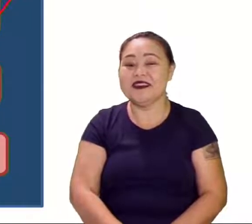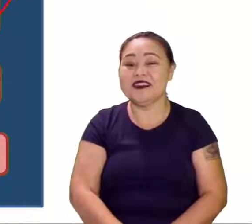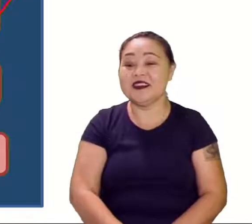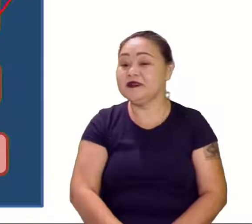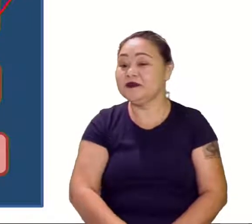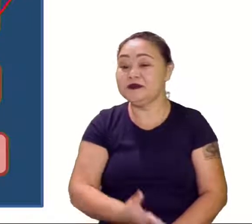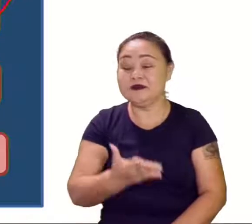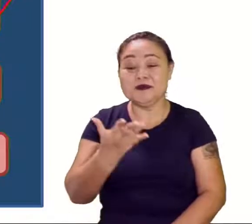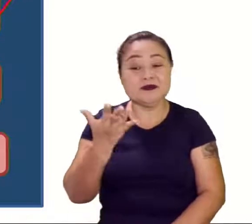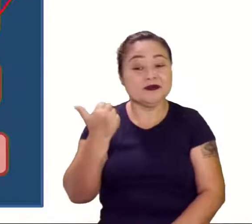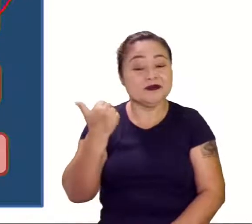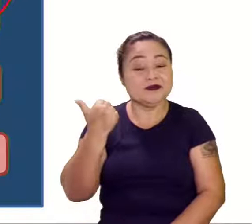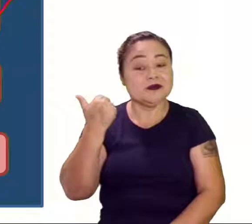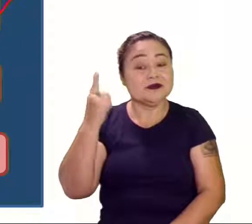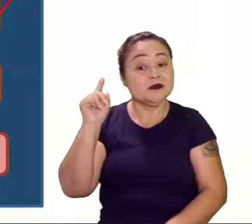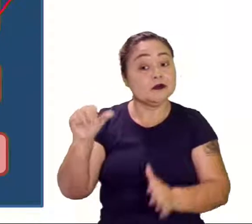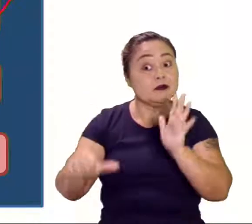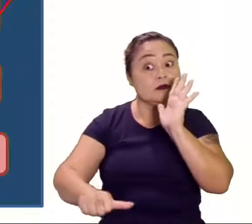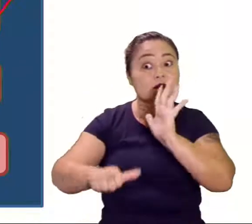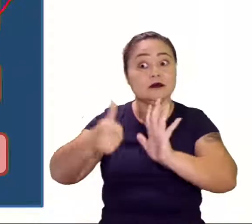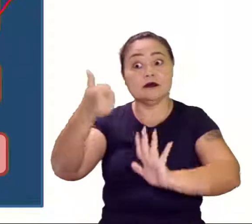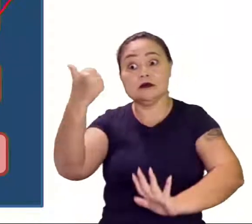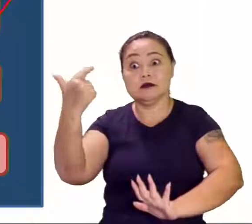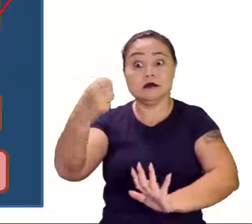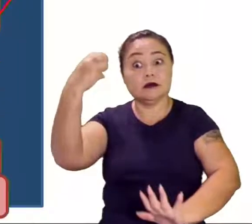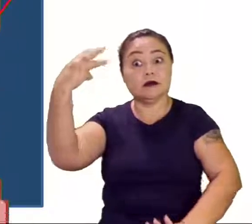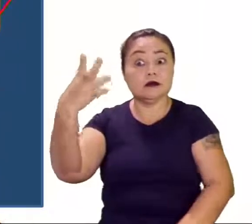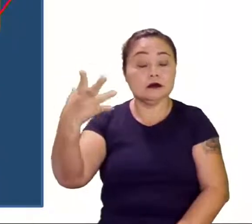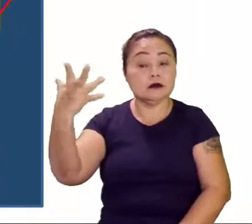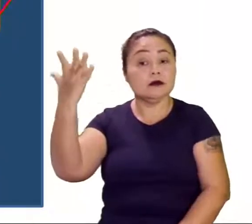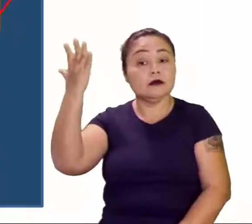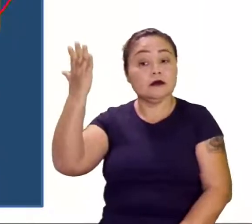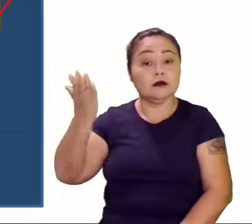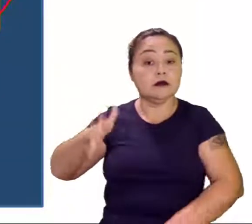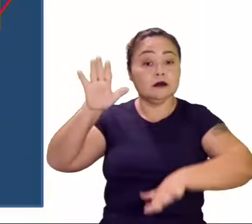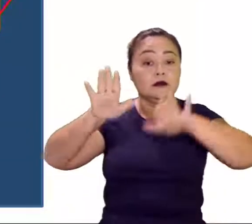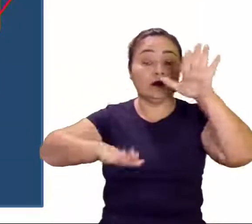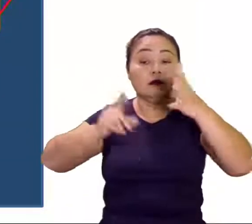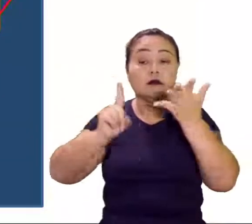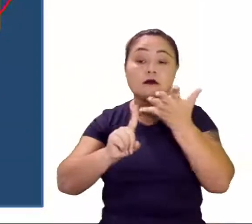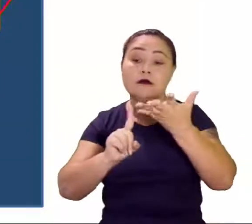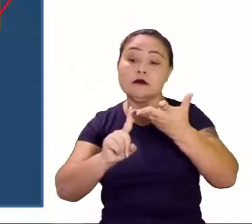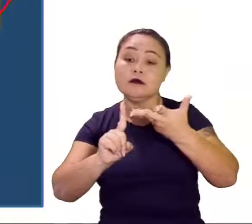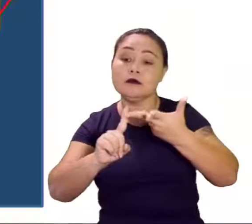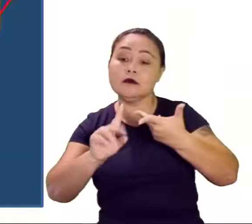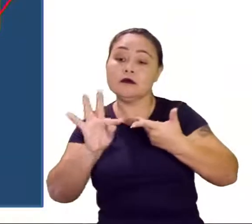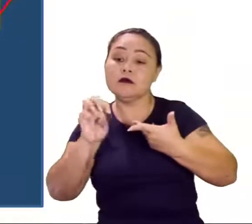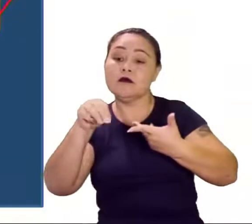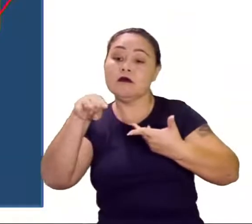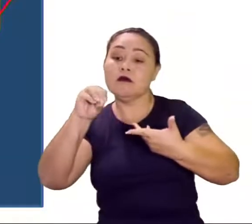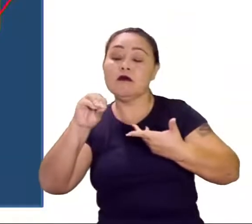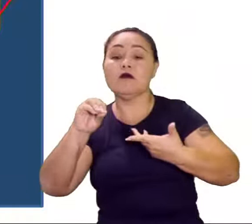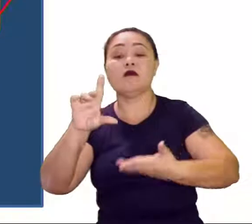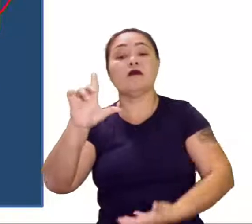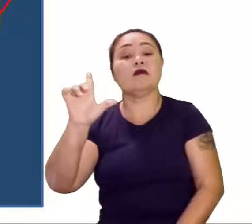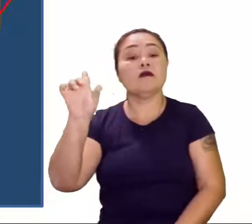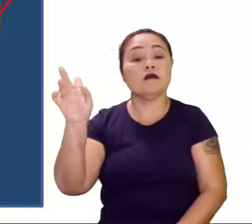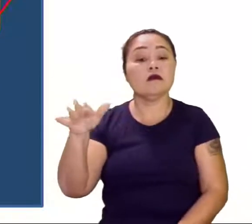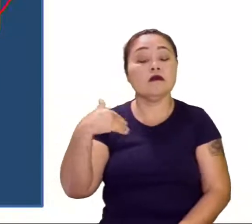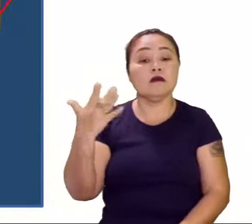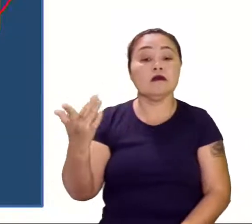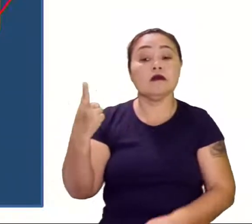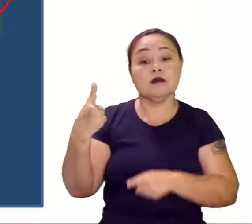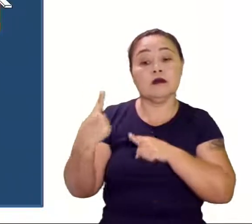Bora ver. Então, dou-lhe 1, dou-lhe 2, dou-lhe 3. Depende da quantidade de termos, né?